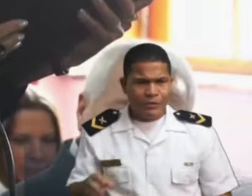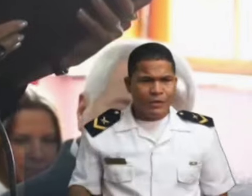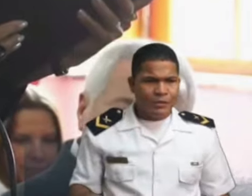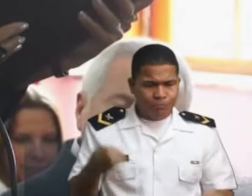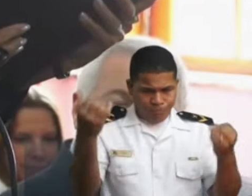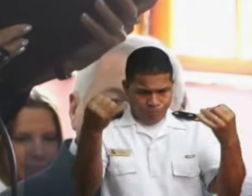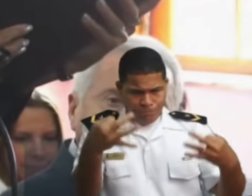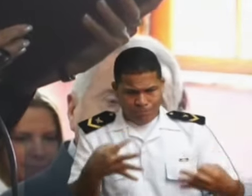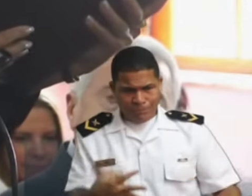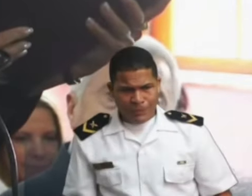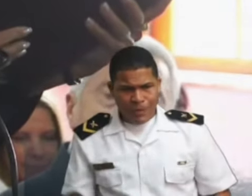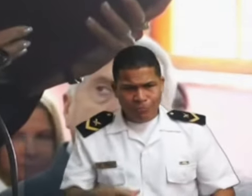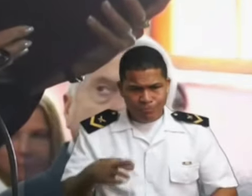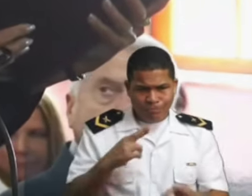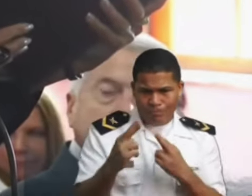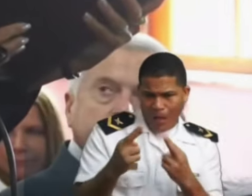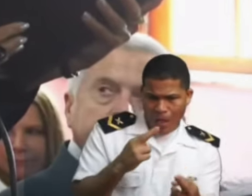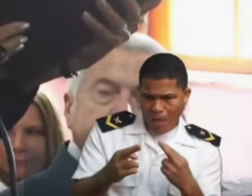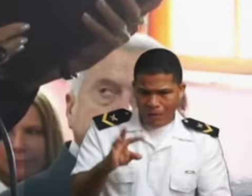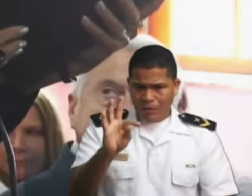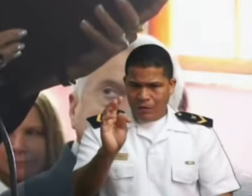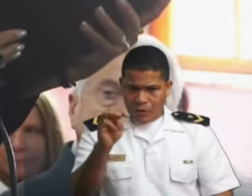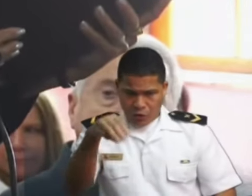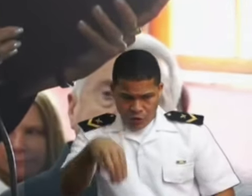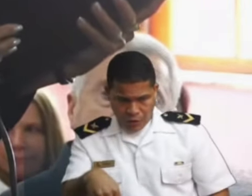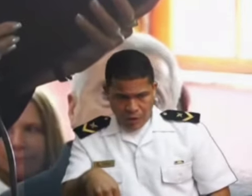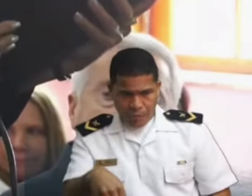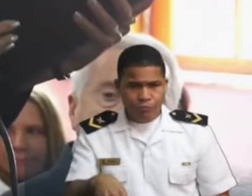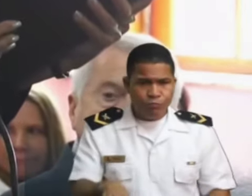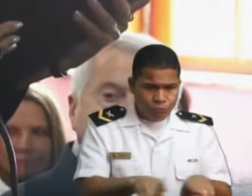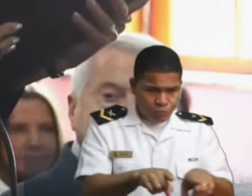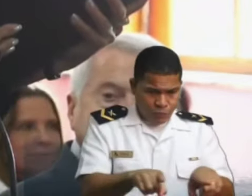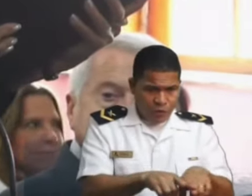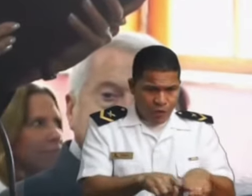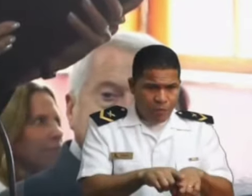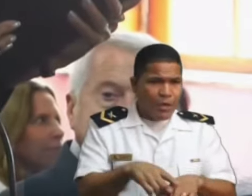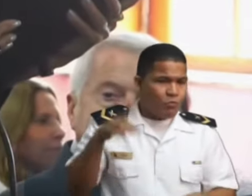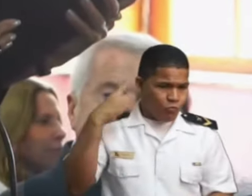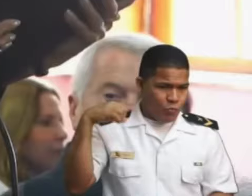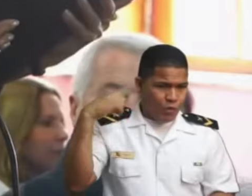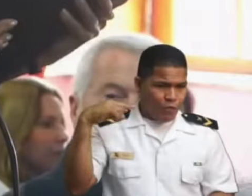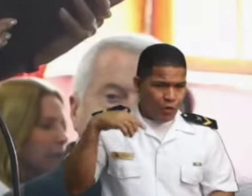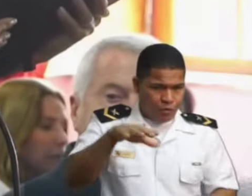descrever a relação entre o Tribunal Marítimo e os patronos que aqui militam.